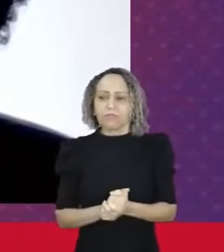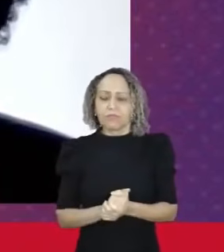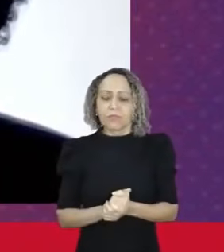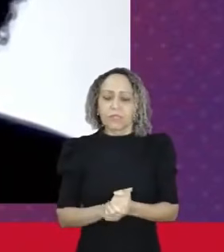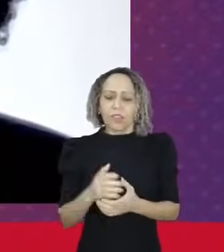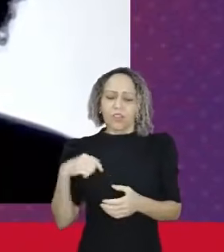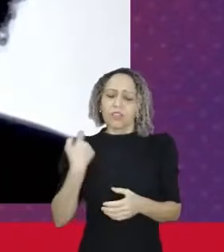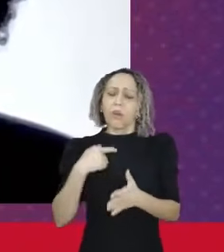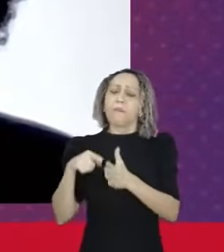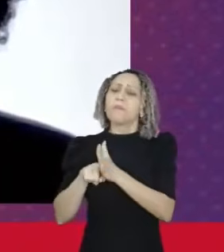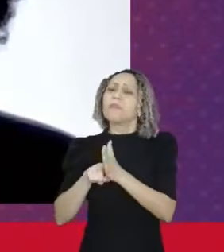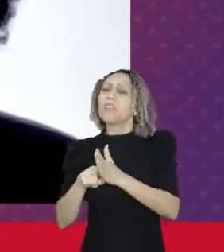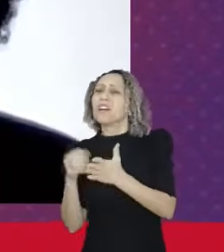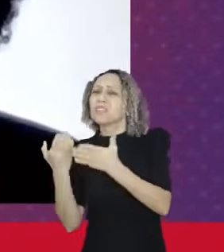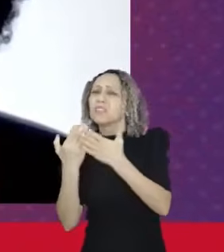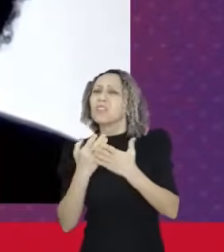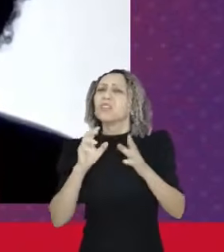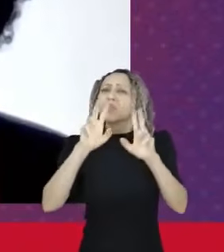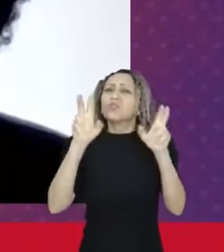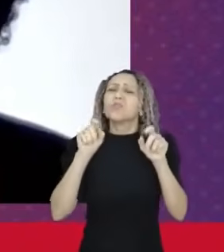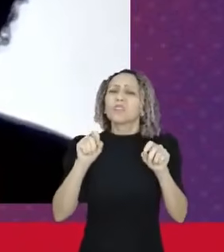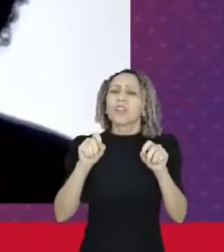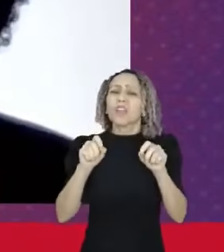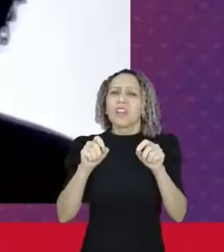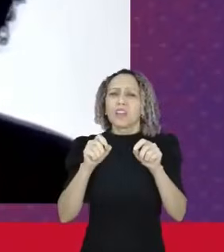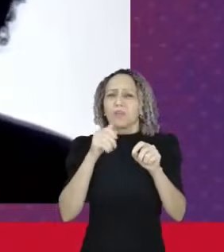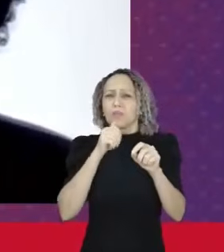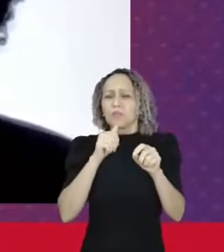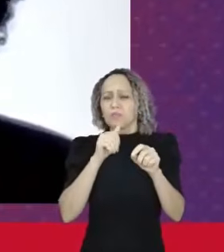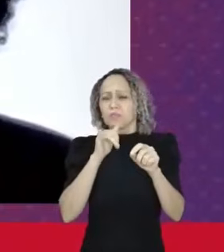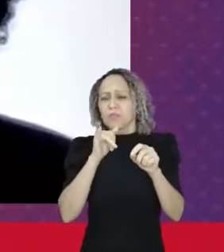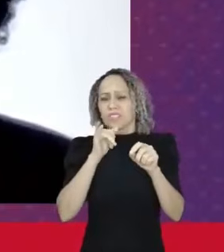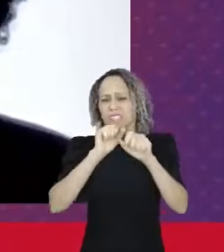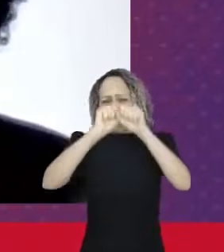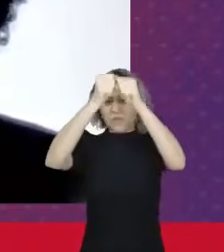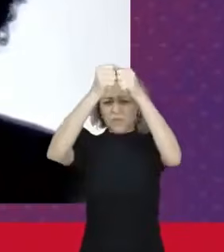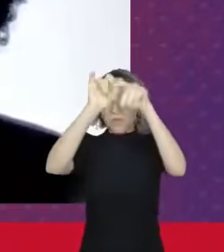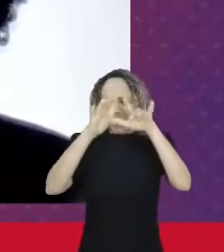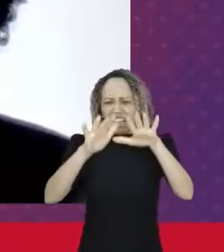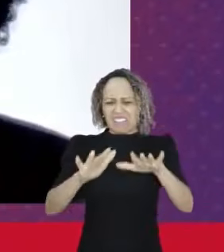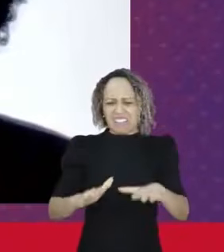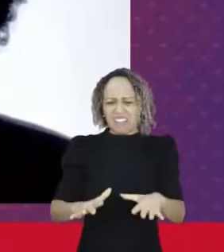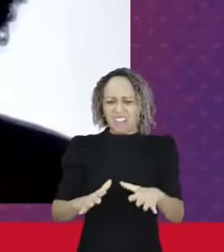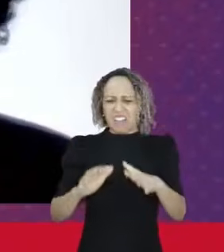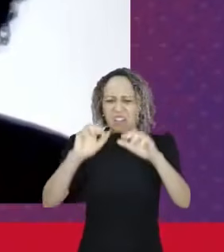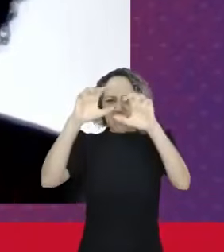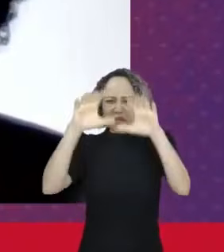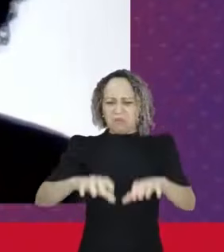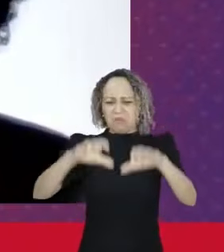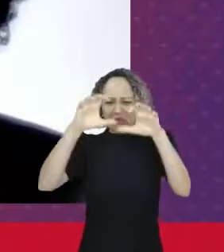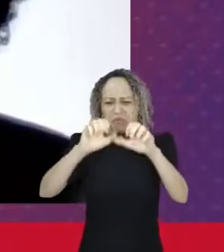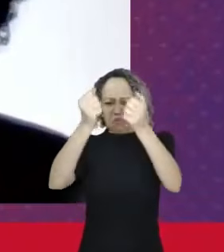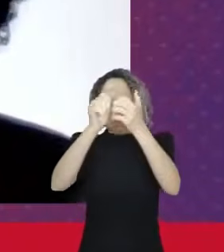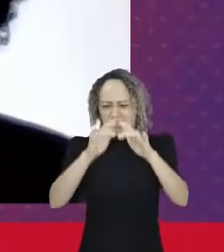desastres tecnológicos e a contaminação dos territórios, as perdas